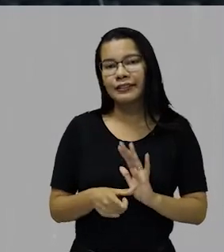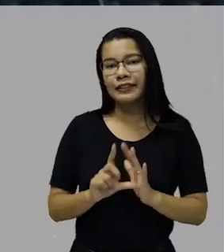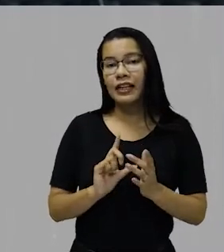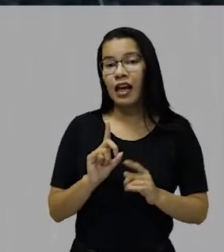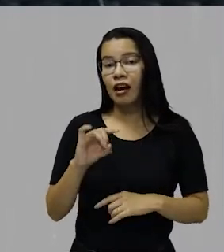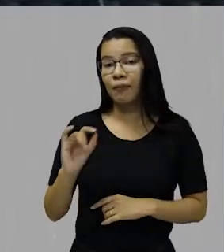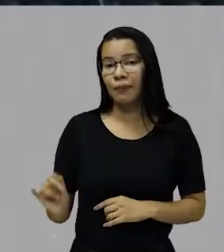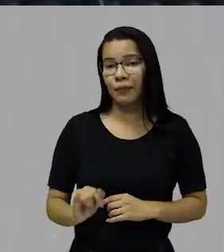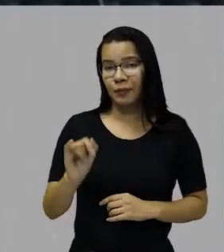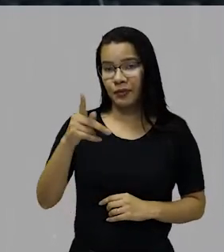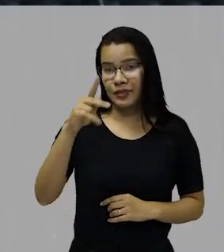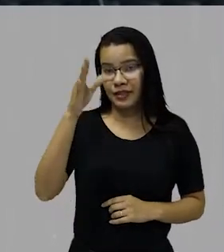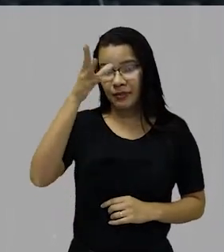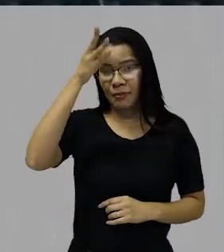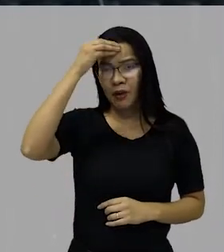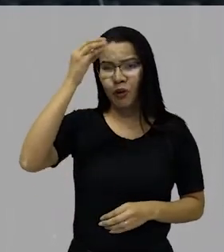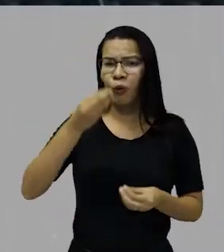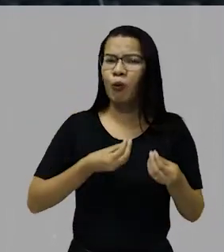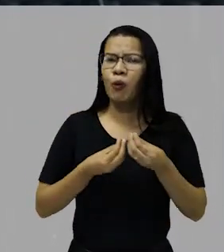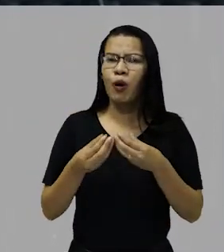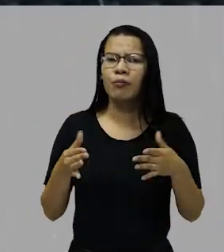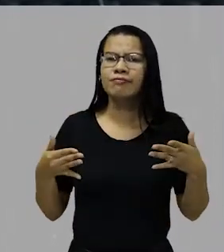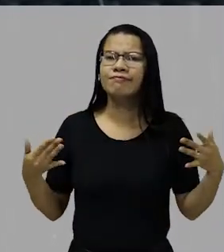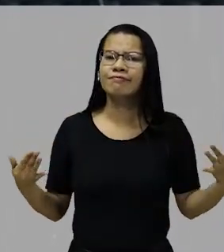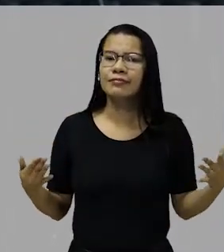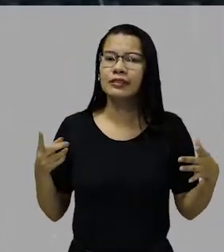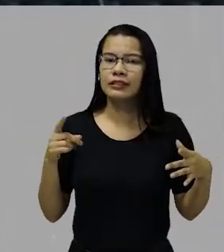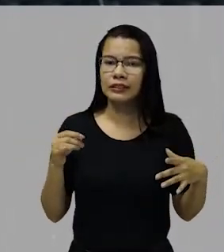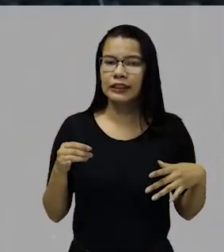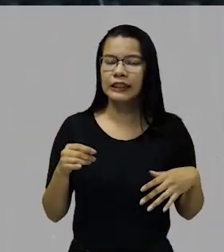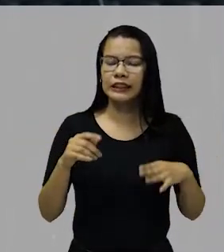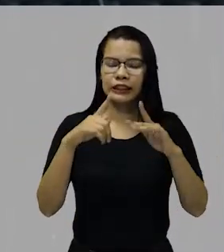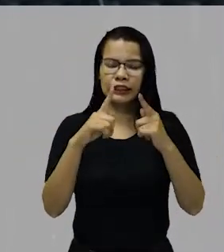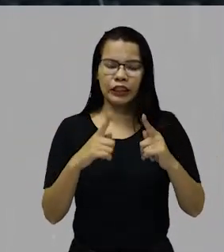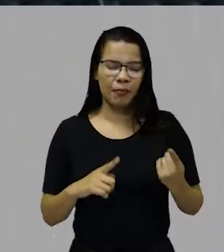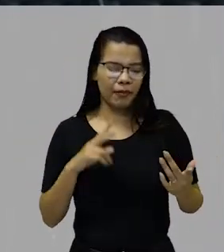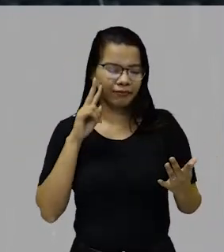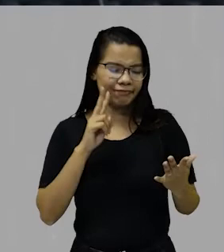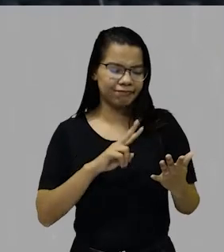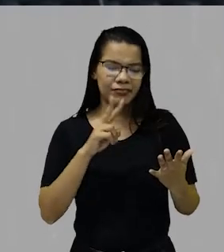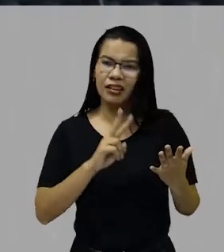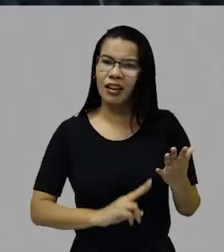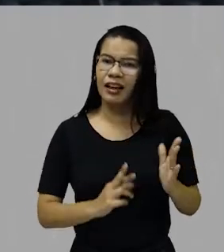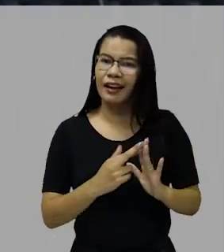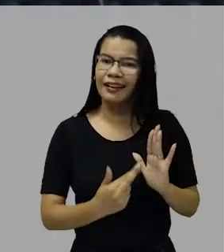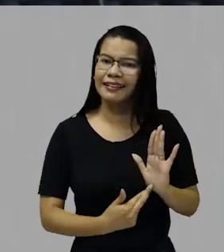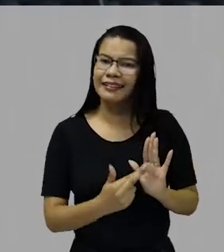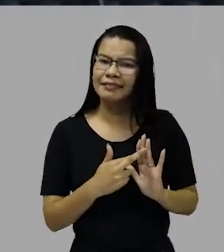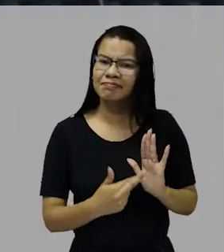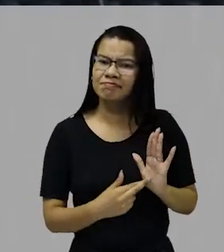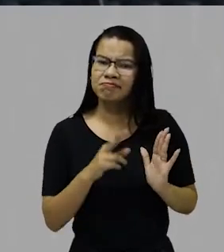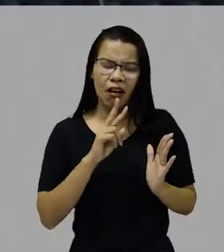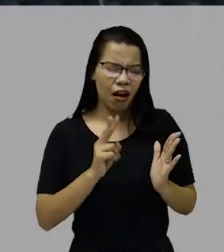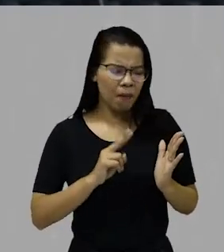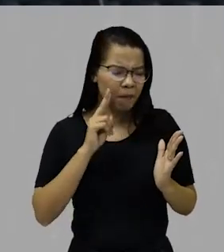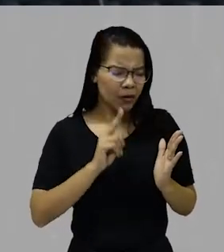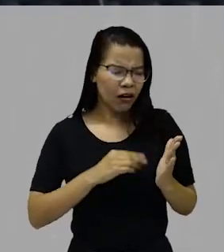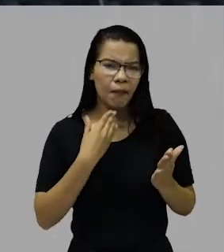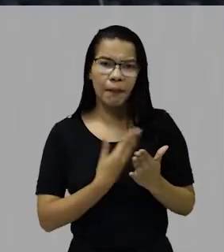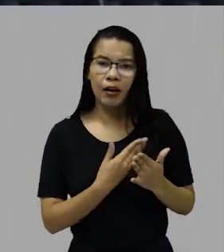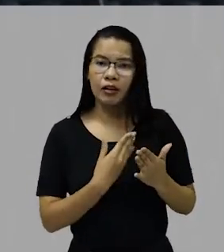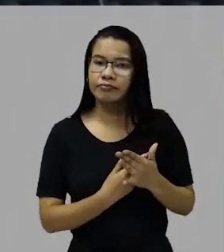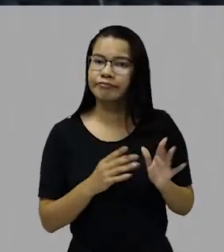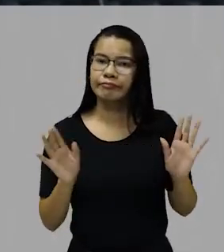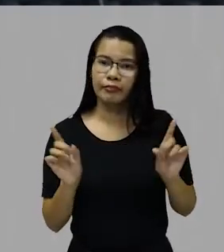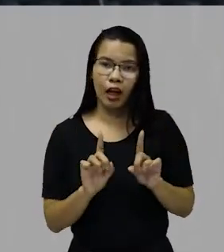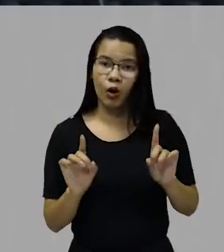você memorizar. Como é isso? Vou pegar aqui a gramática e ficar memorizando as regras? Claro que não. Tudo isso é